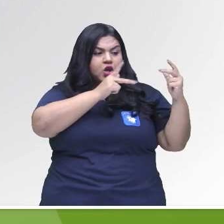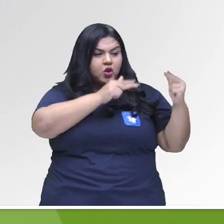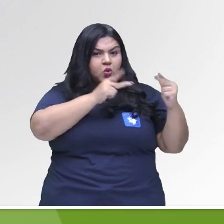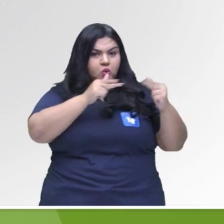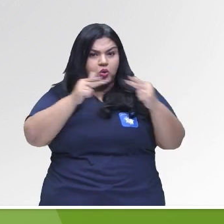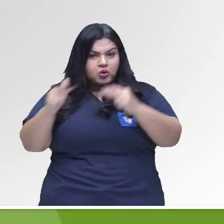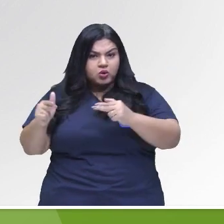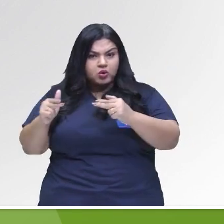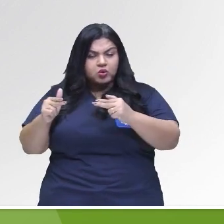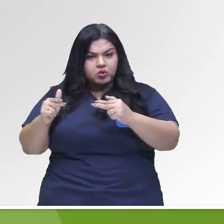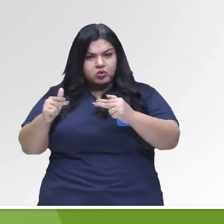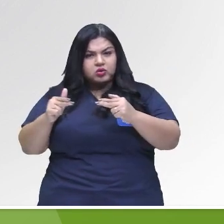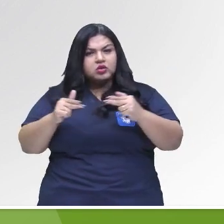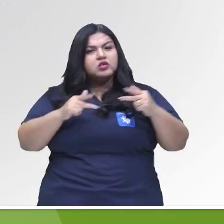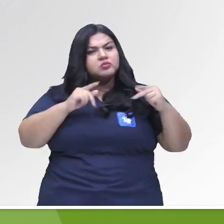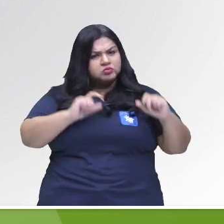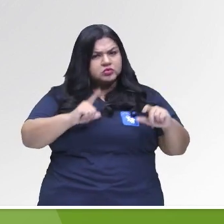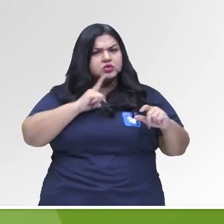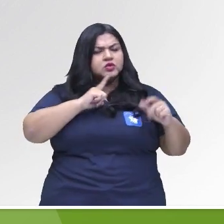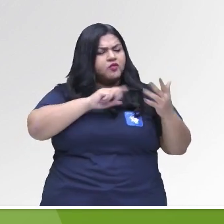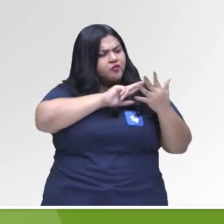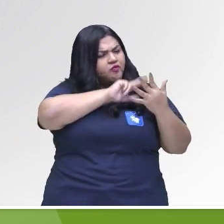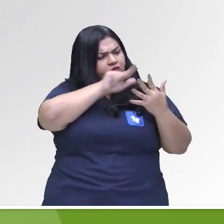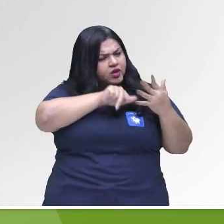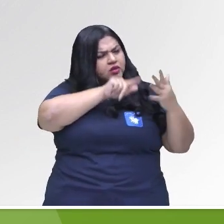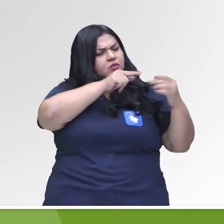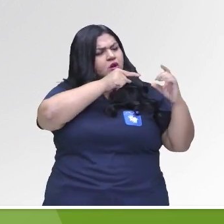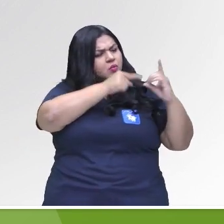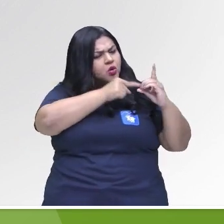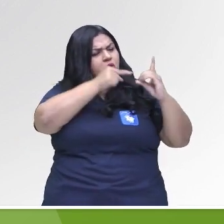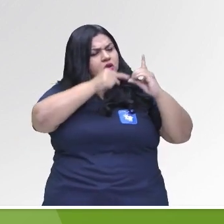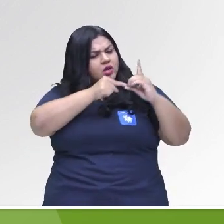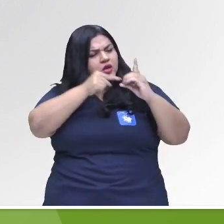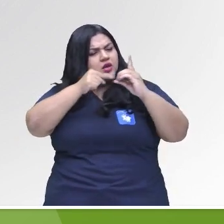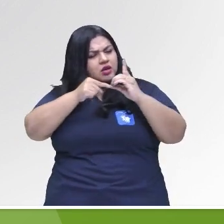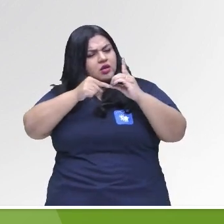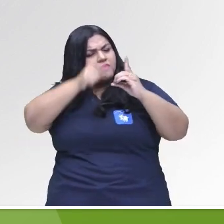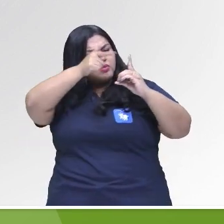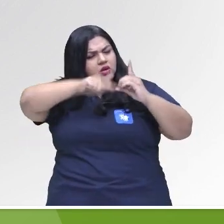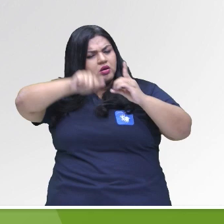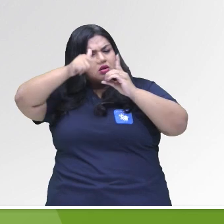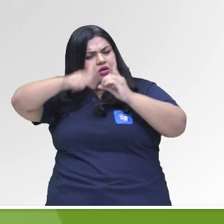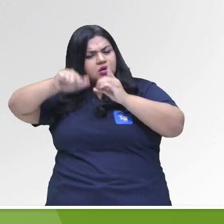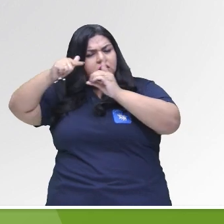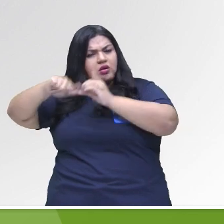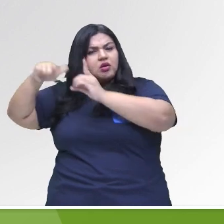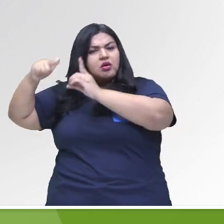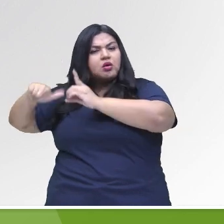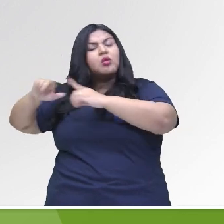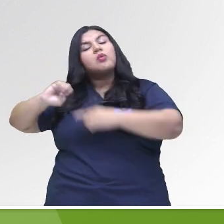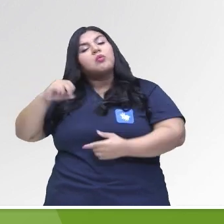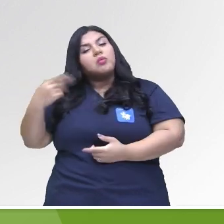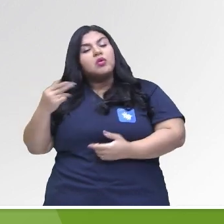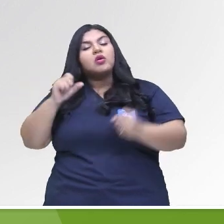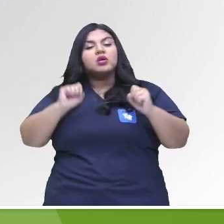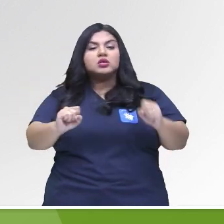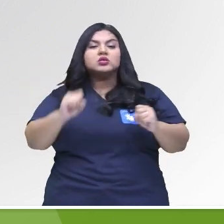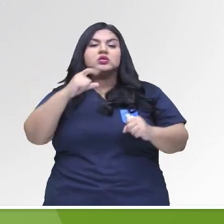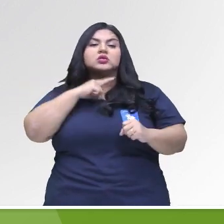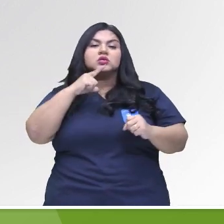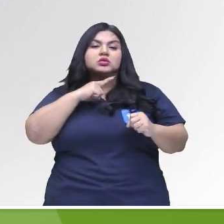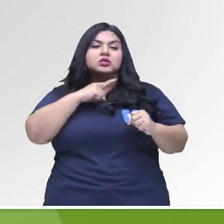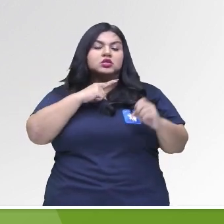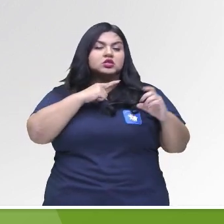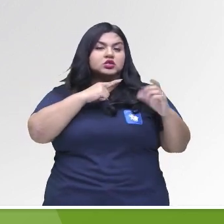si, então a gente pode ter a mesma molécula que se repete uma quantidade de vezes bem grande, ou a gente pode ter